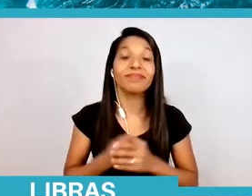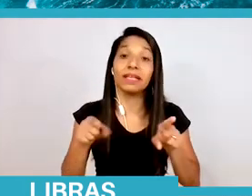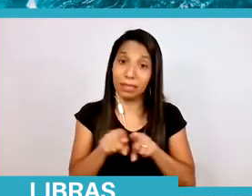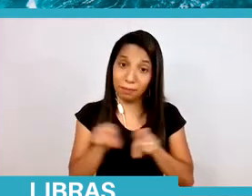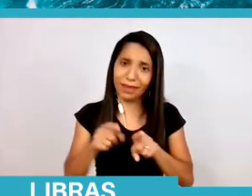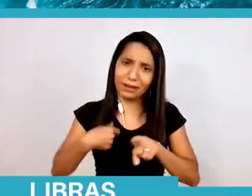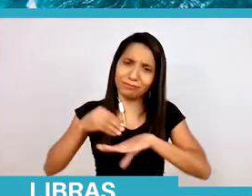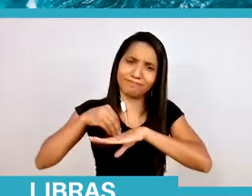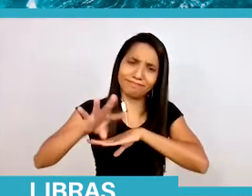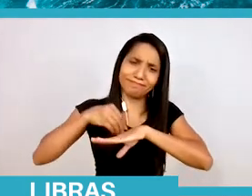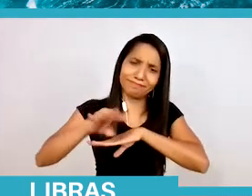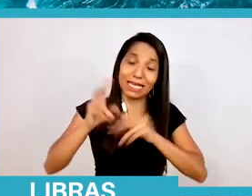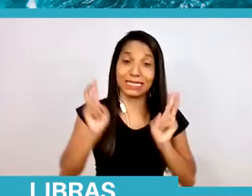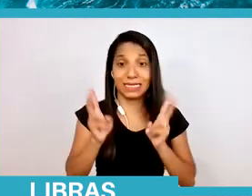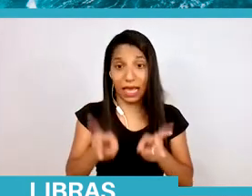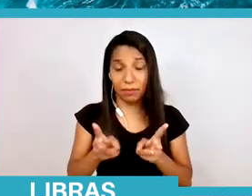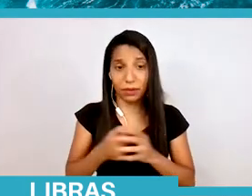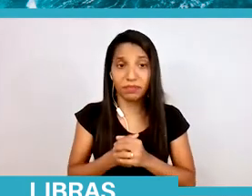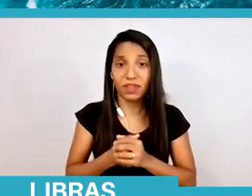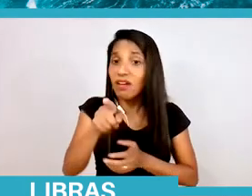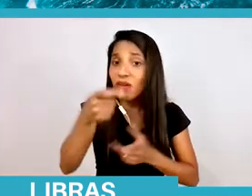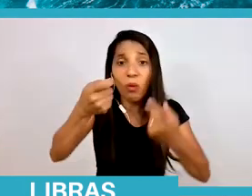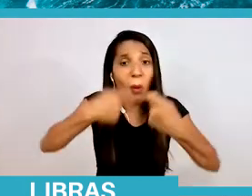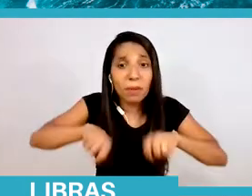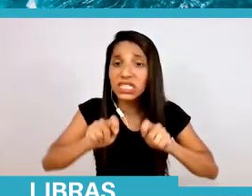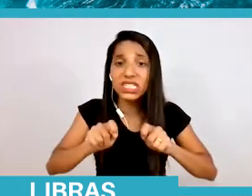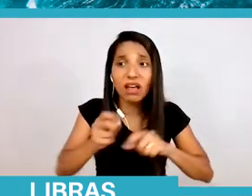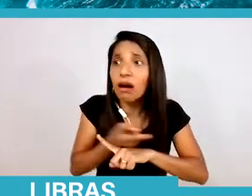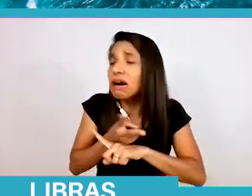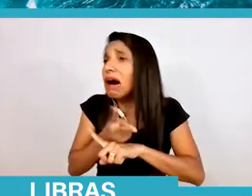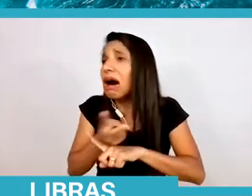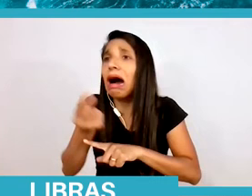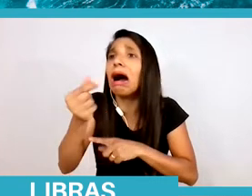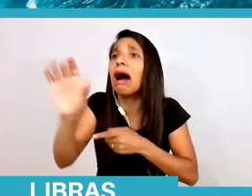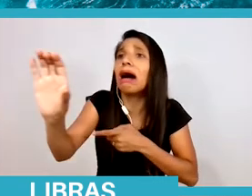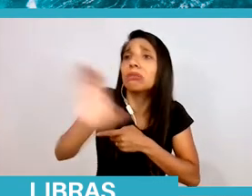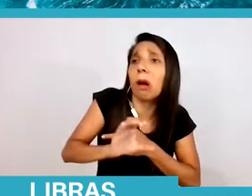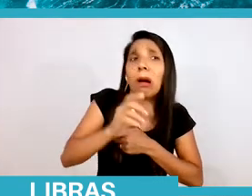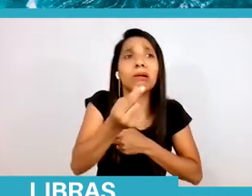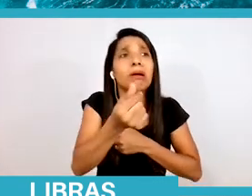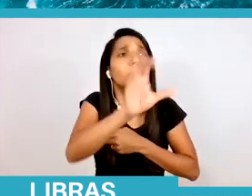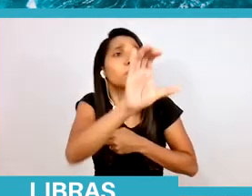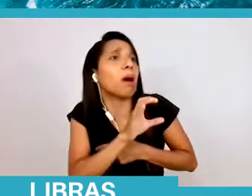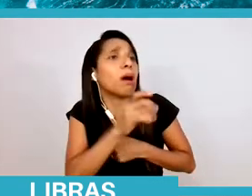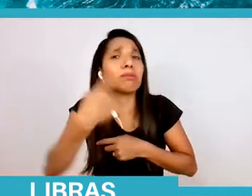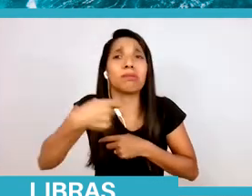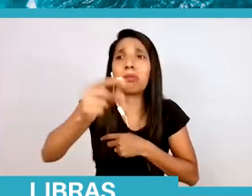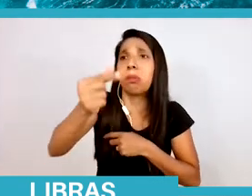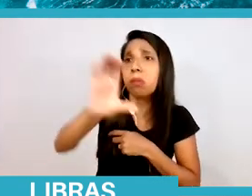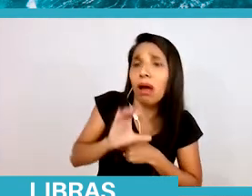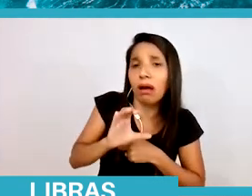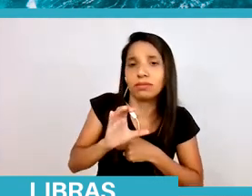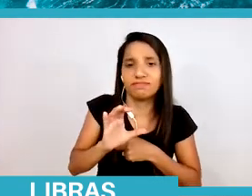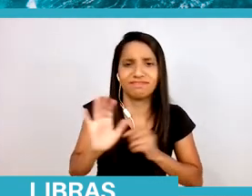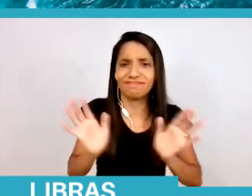comentando, você não precisa captar investimentos, você não precisa nem investir muito capital por si só. Para você